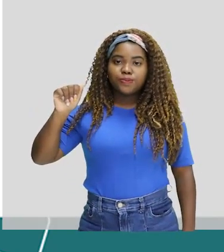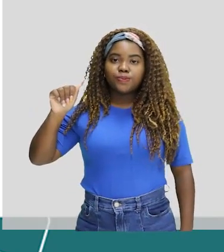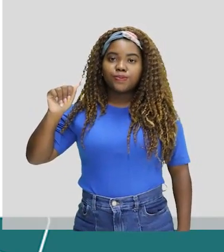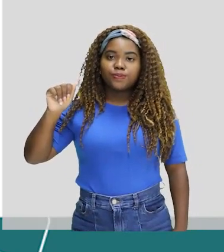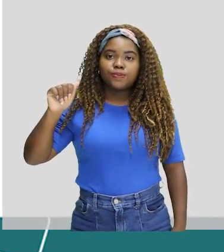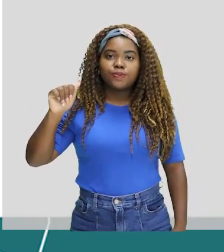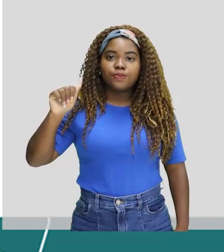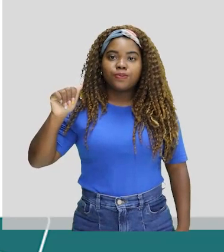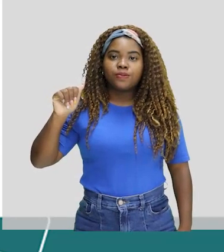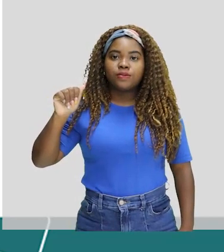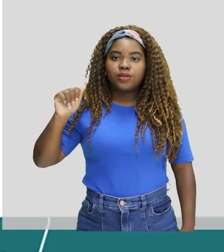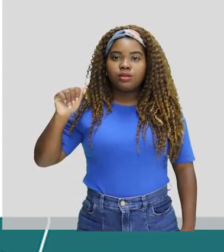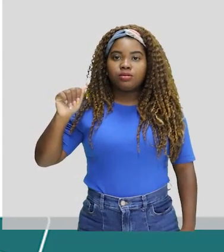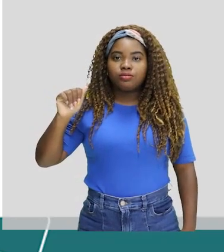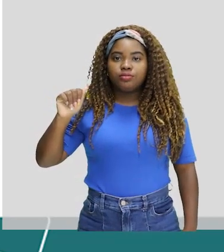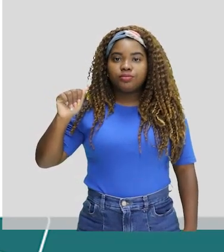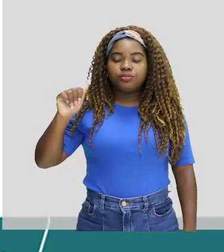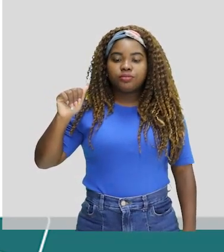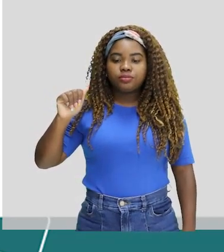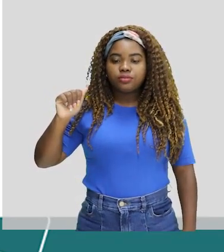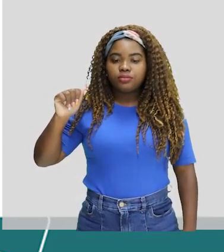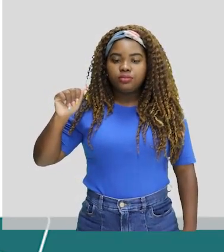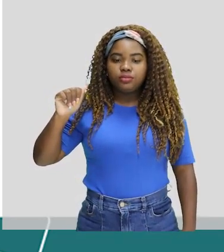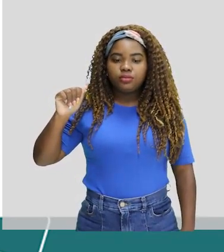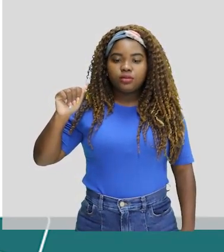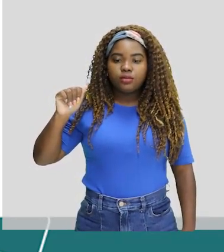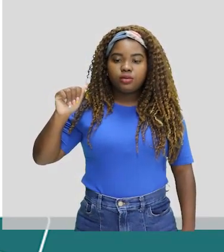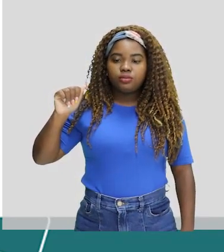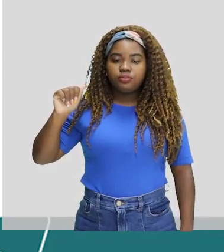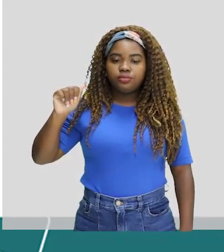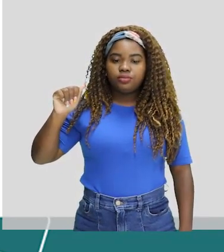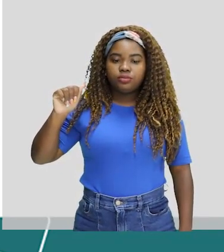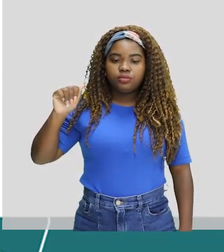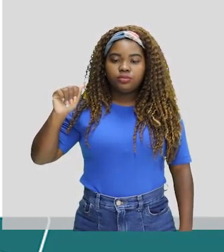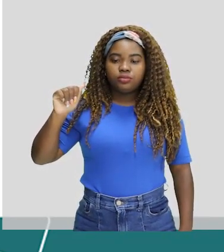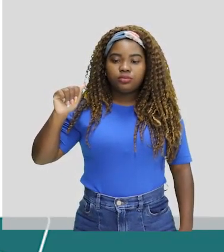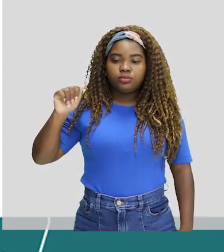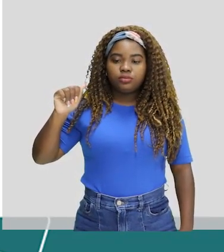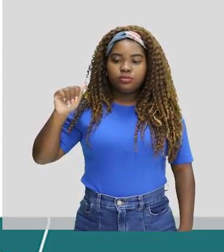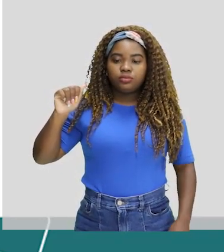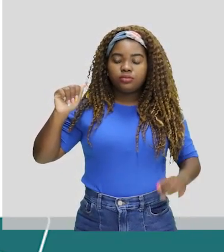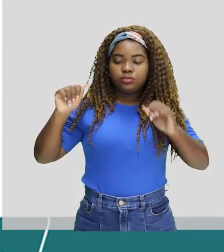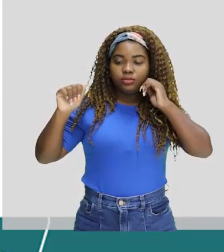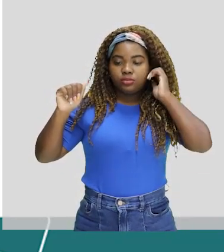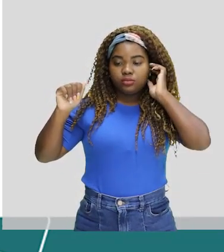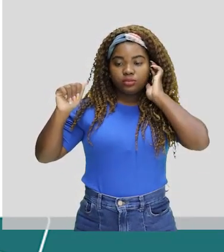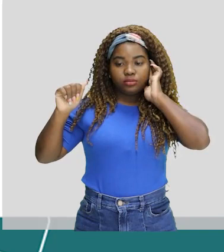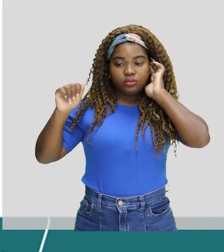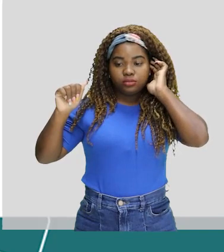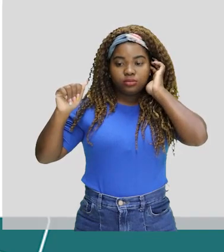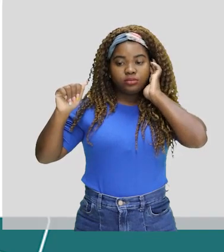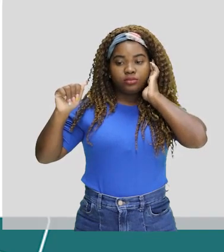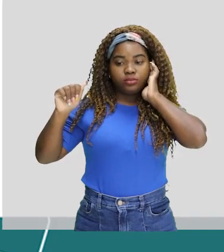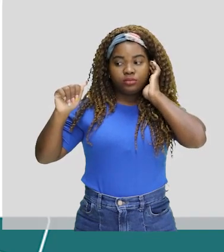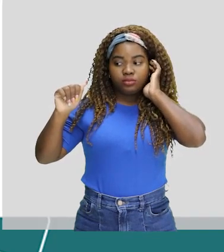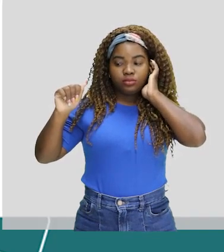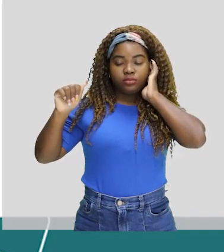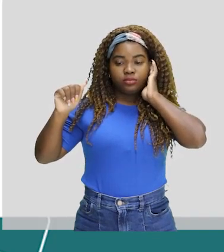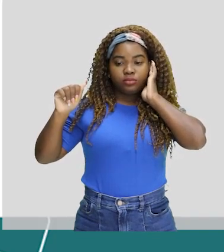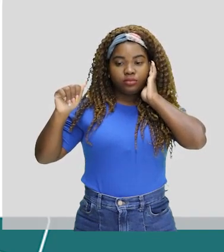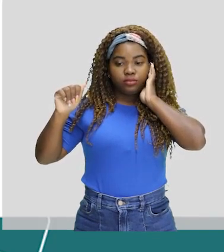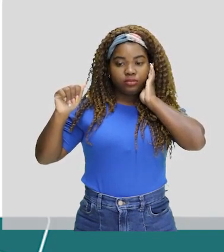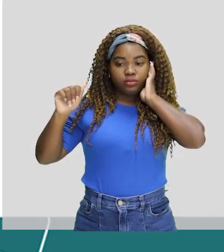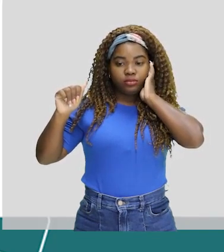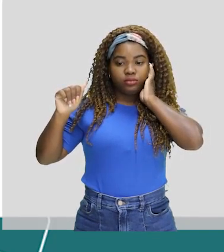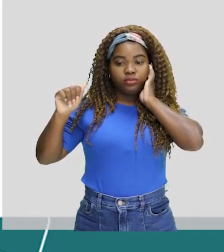ética conceitualmente voltada para o egocentrismo, uma vez que toma como critério definidor do agir moral aquilo que